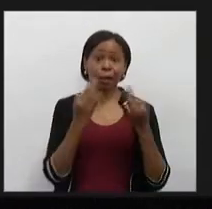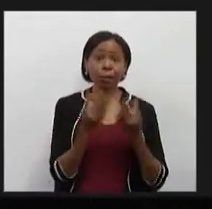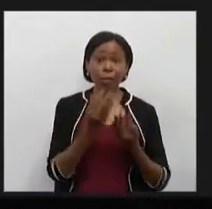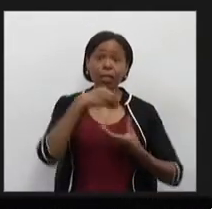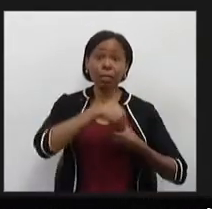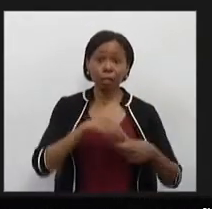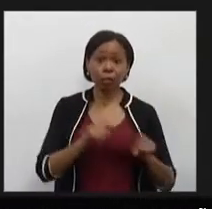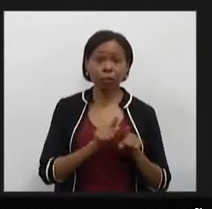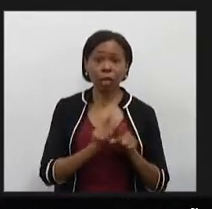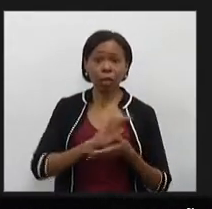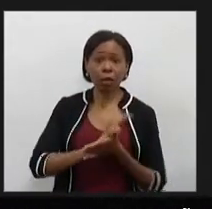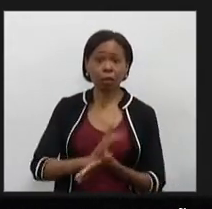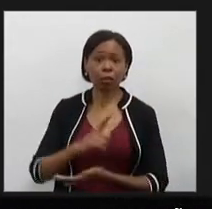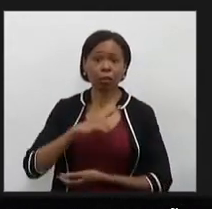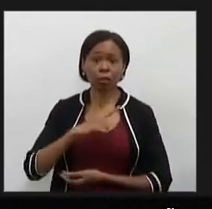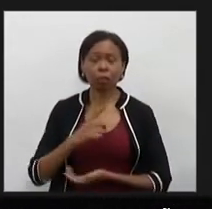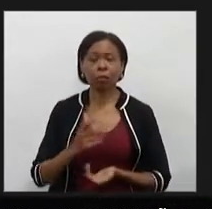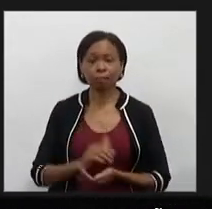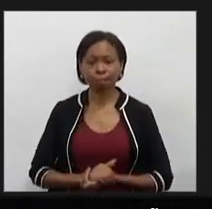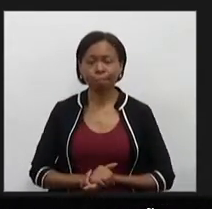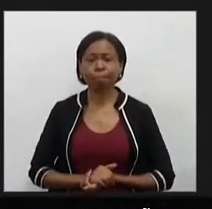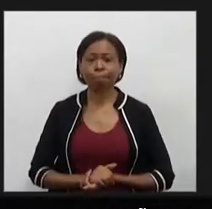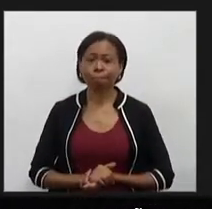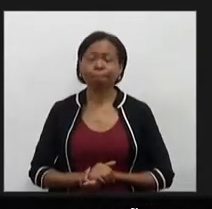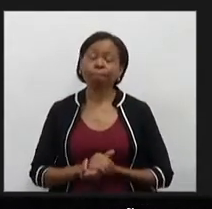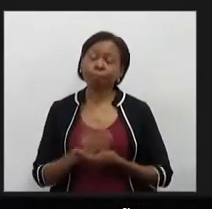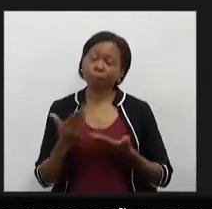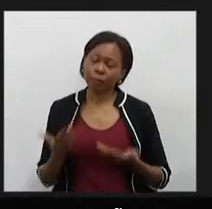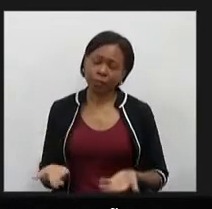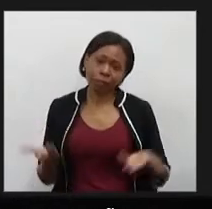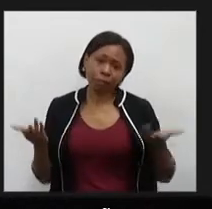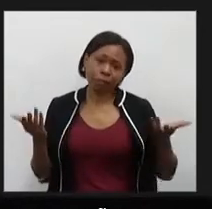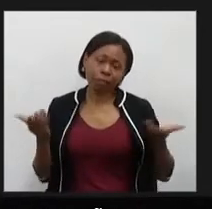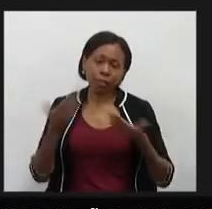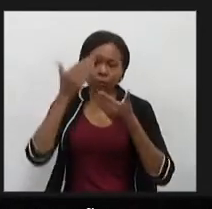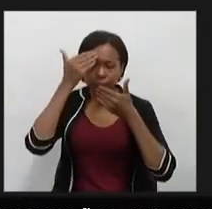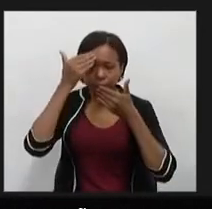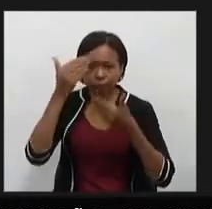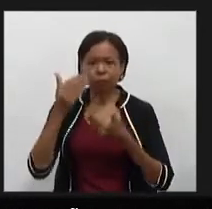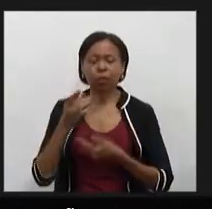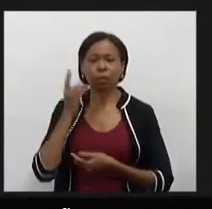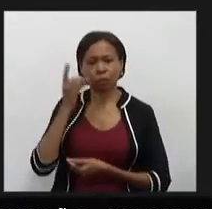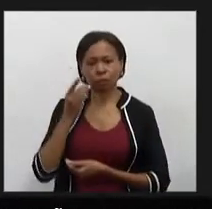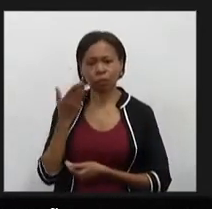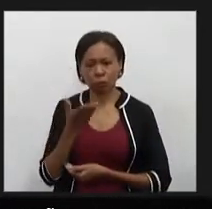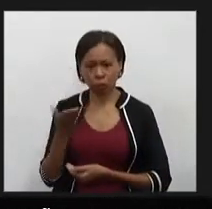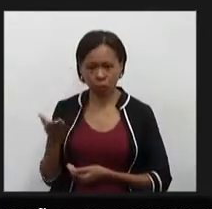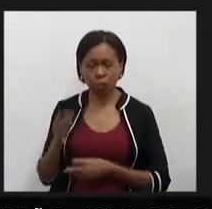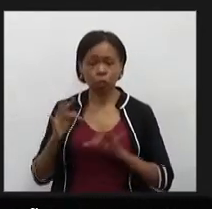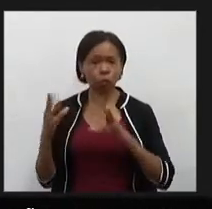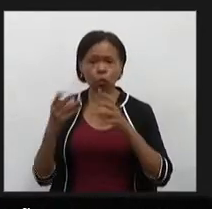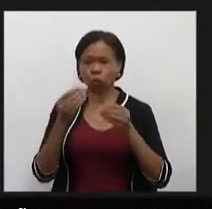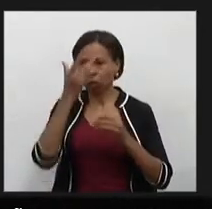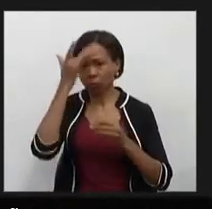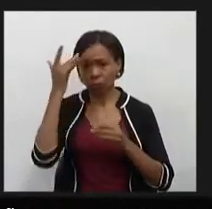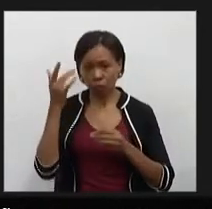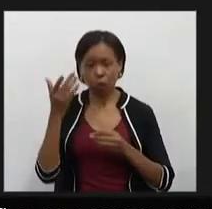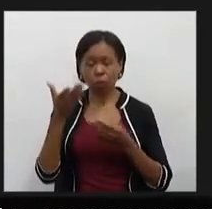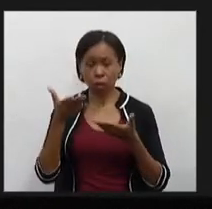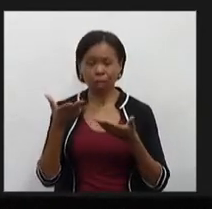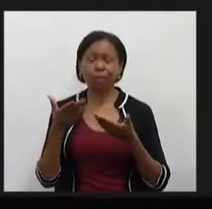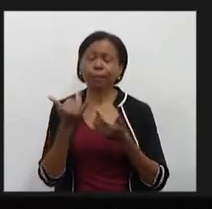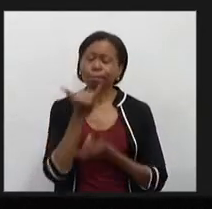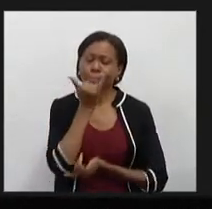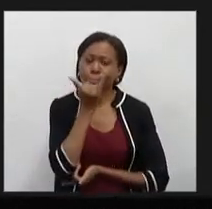deputado. Então, assim, eu quero agradecer ao deputado, quero agradecer a todos presentes,